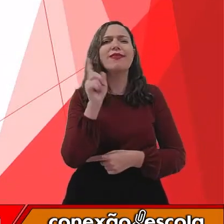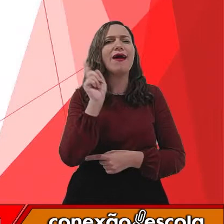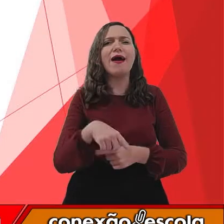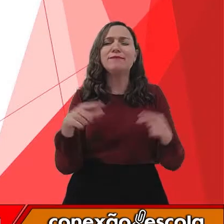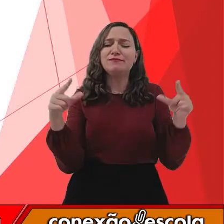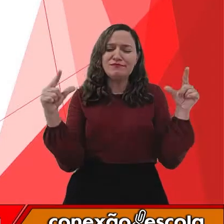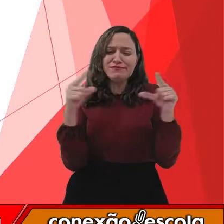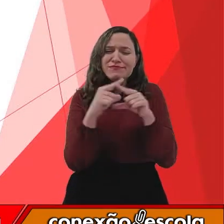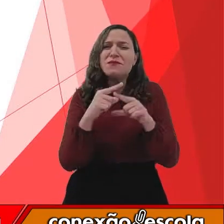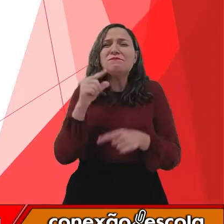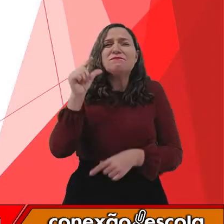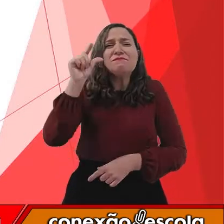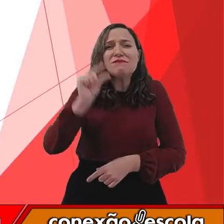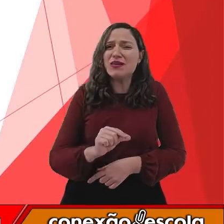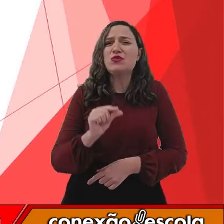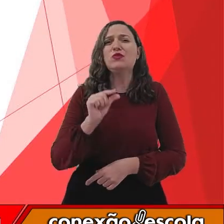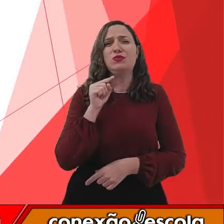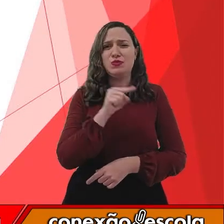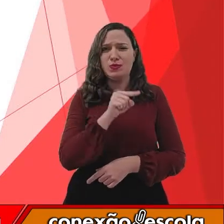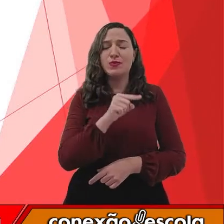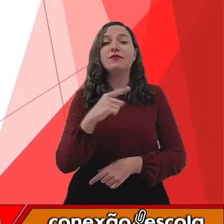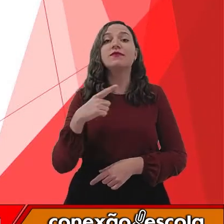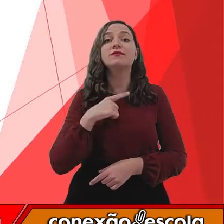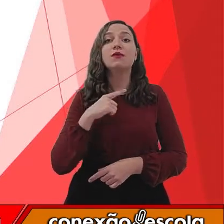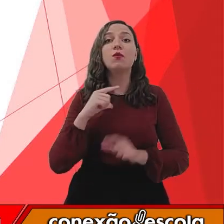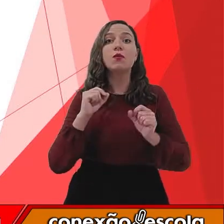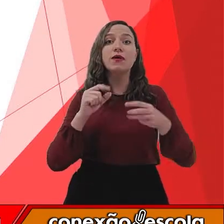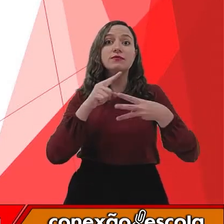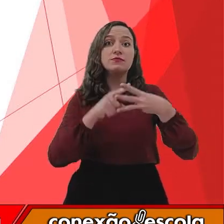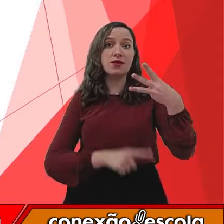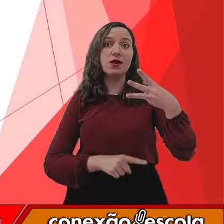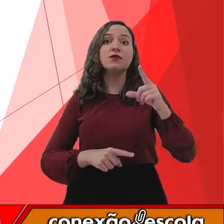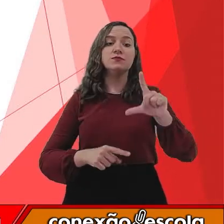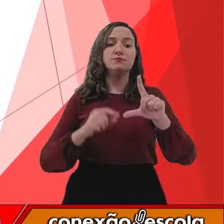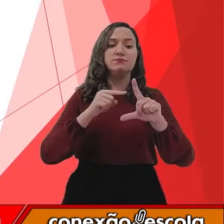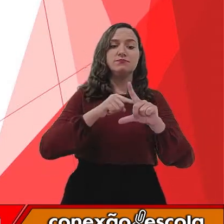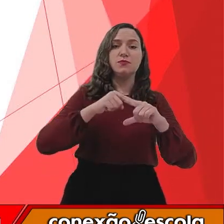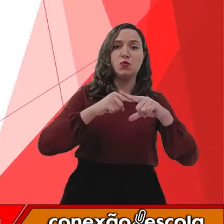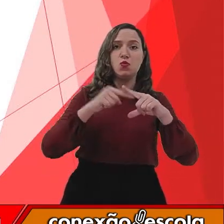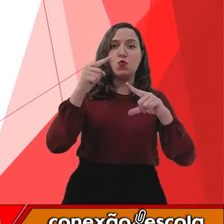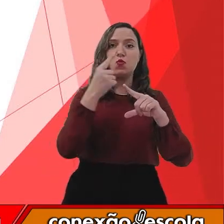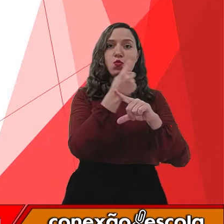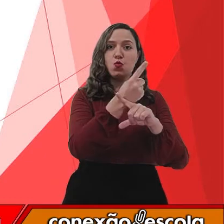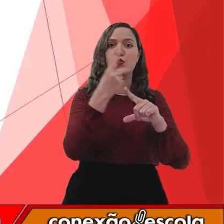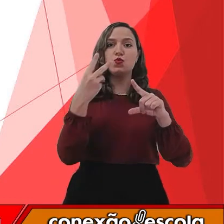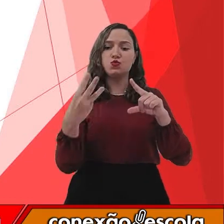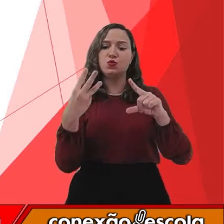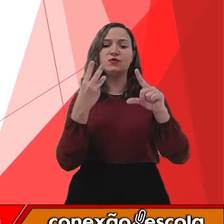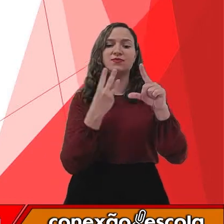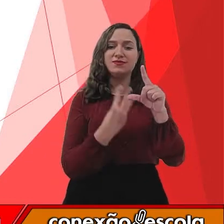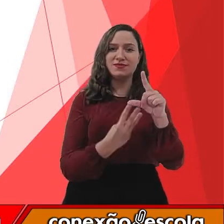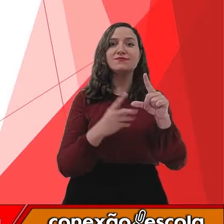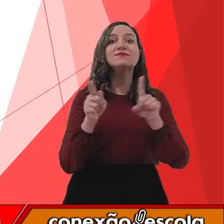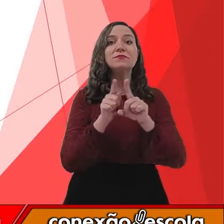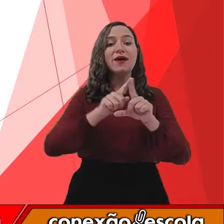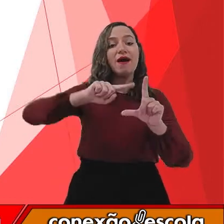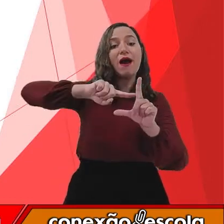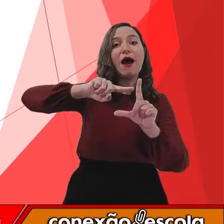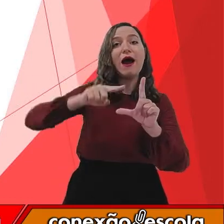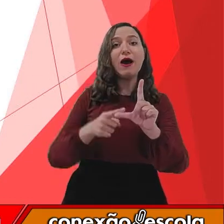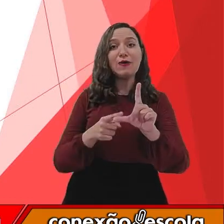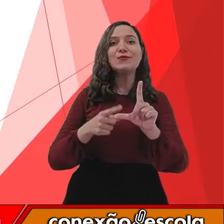existe. Possui 3 vértices, 3 lados e 3 ângulos. Aqui